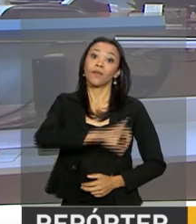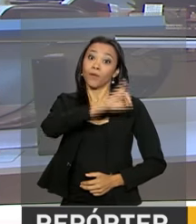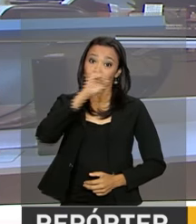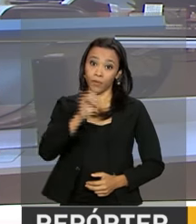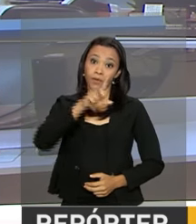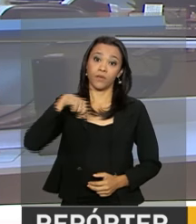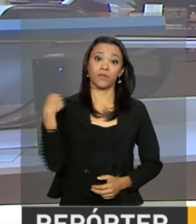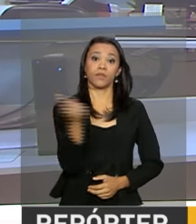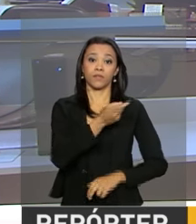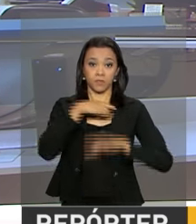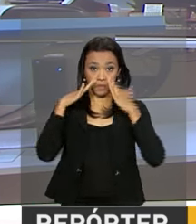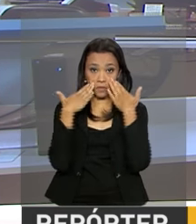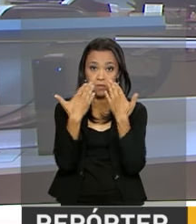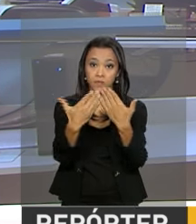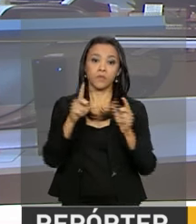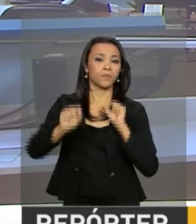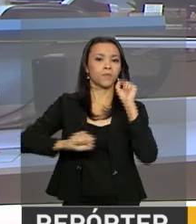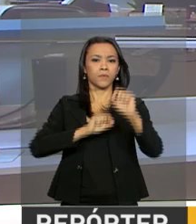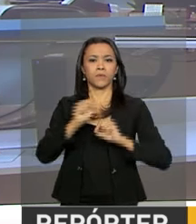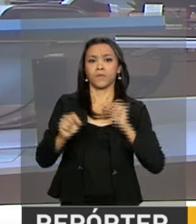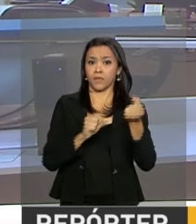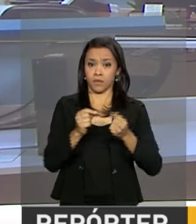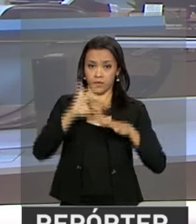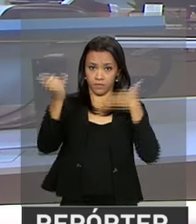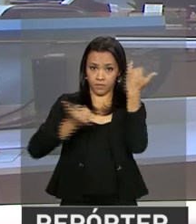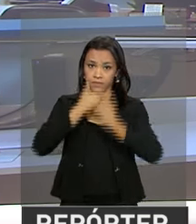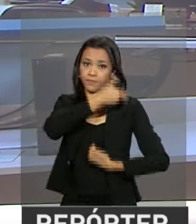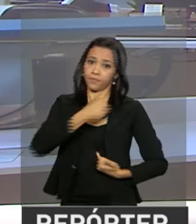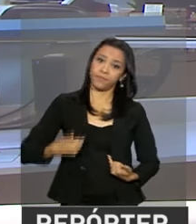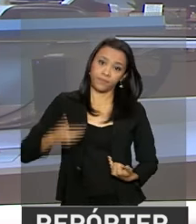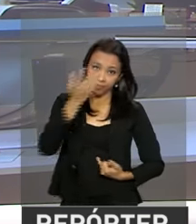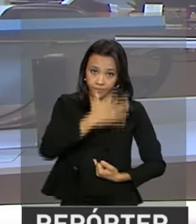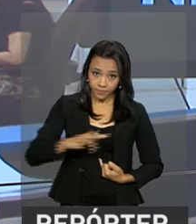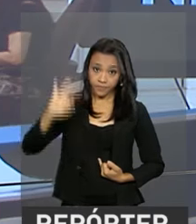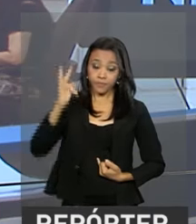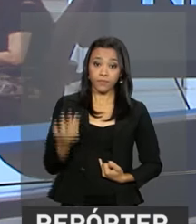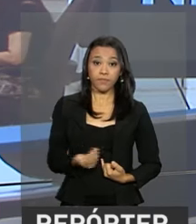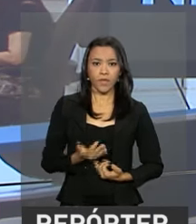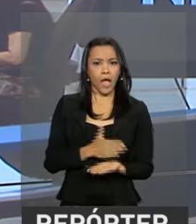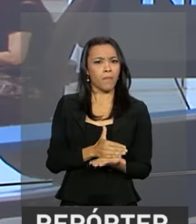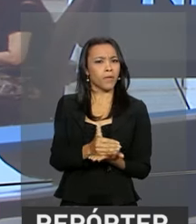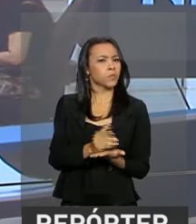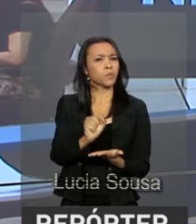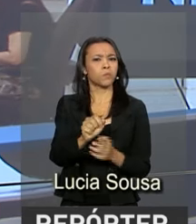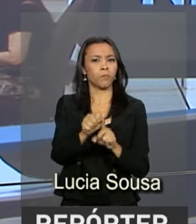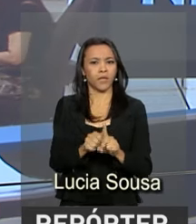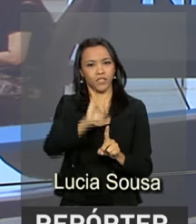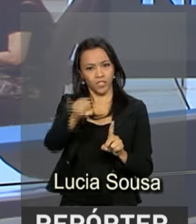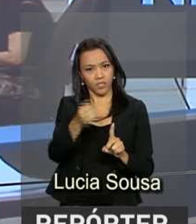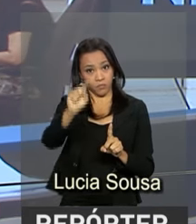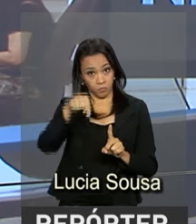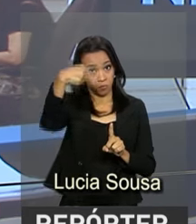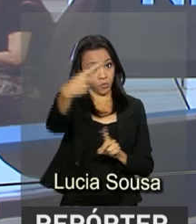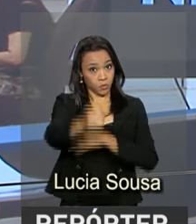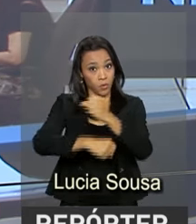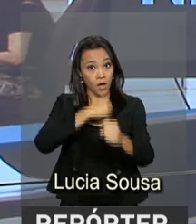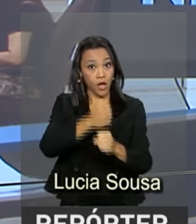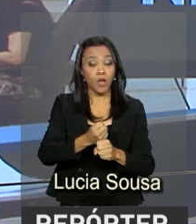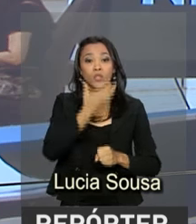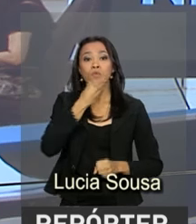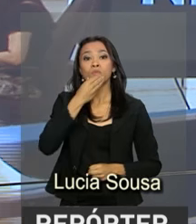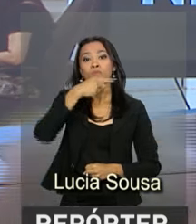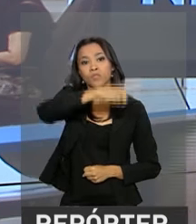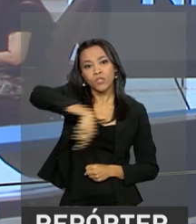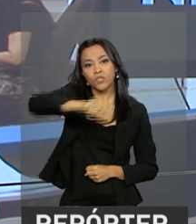Olá, estamos de volta com o repórter NBR e as notícias do governo federal. A partir de janeiro do ano que vem, meninos de 12